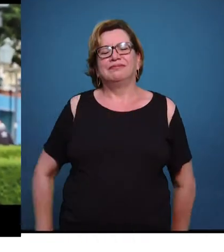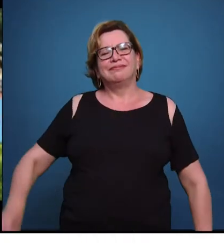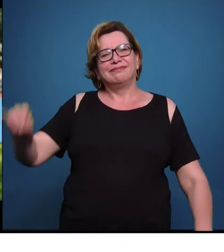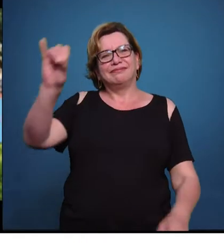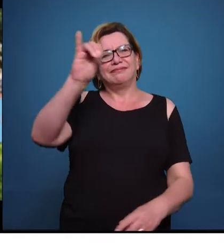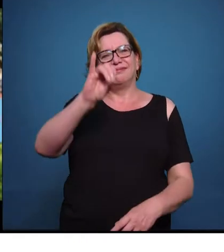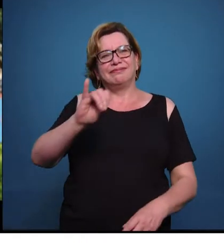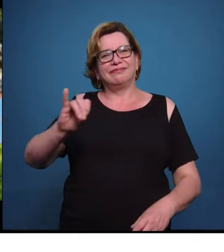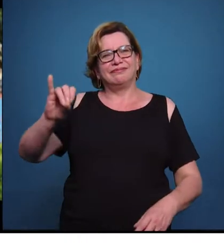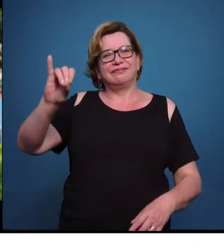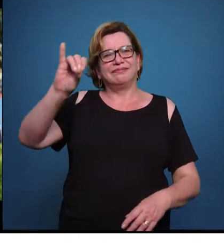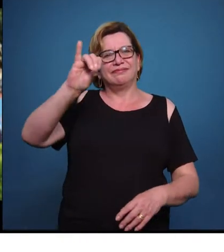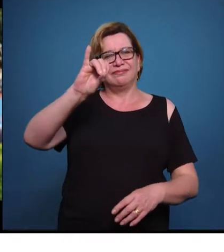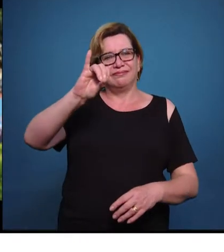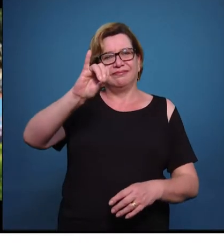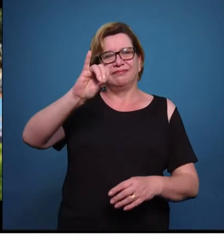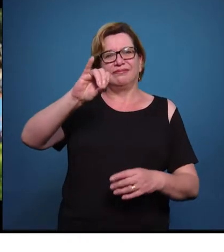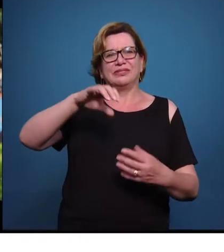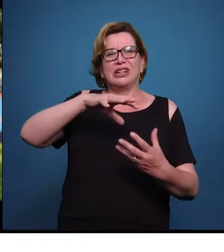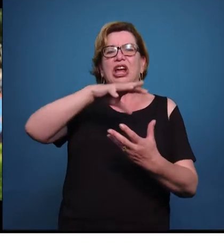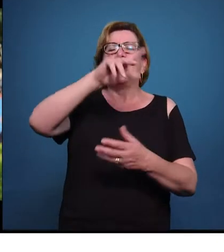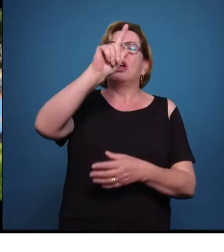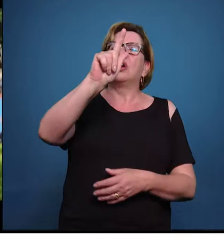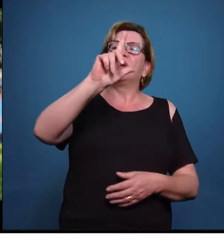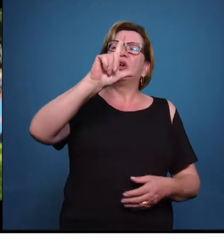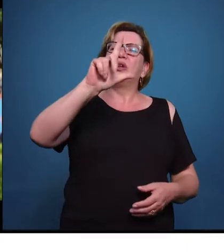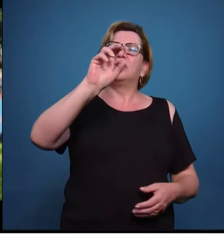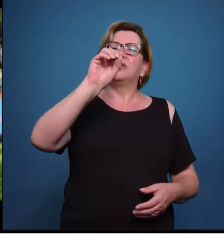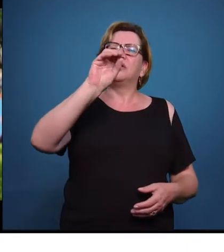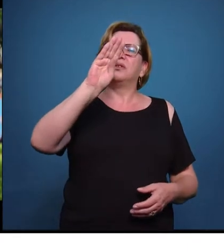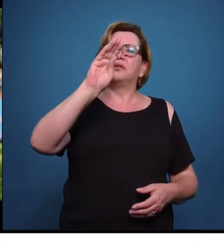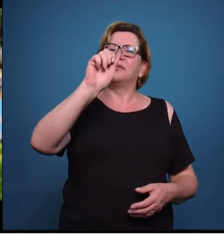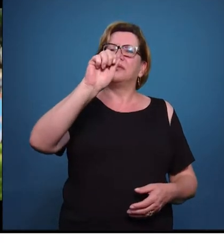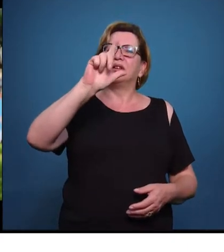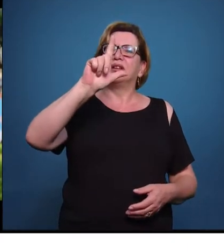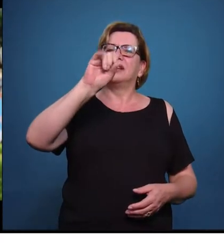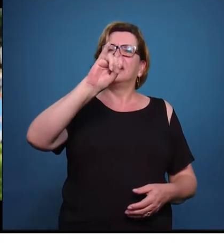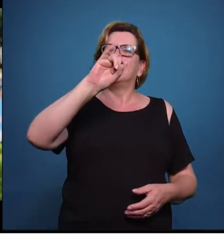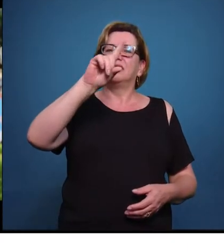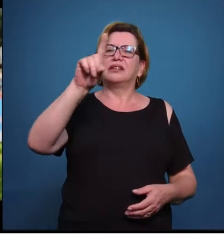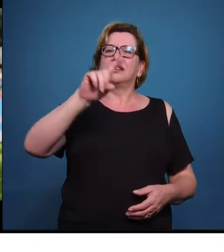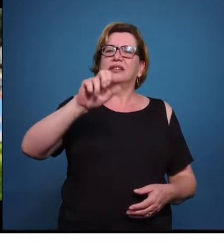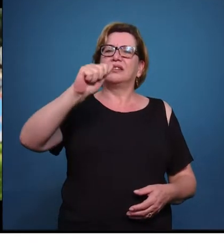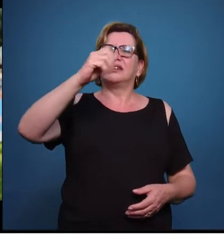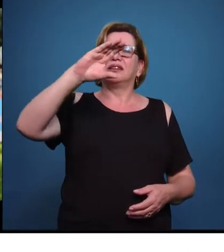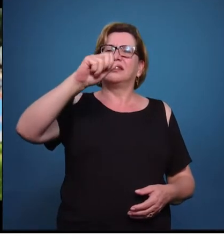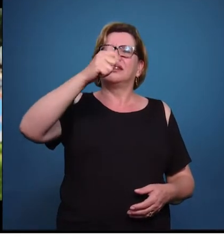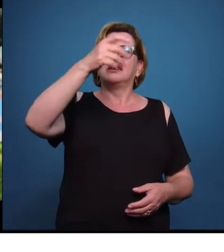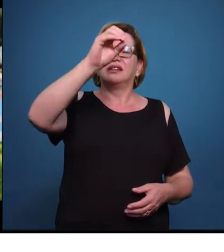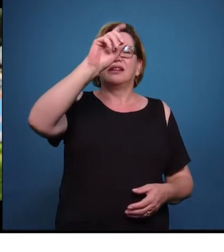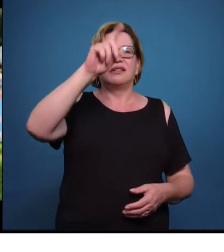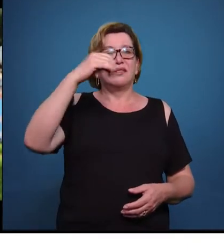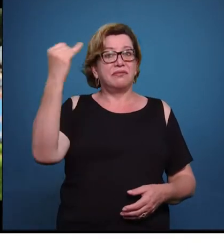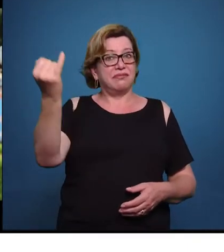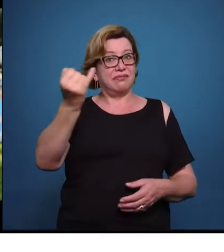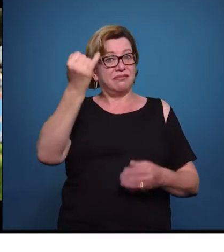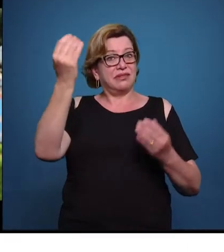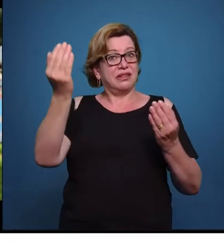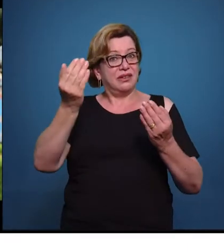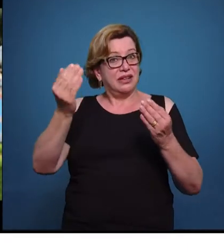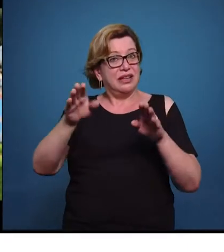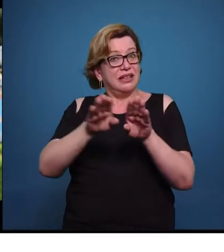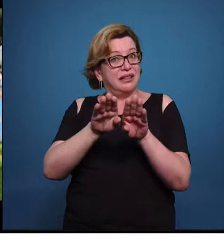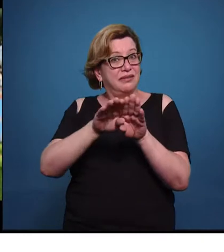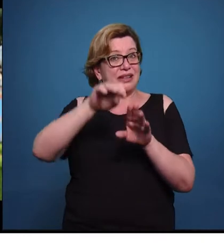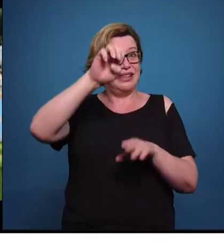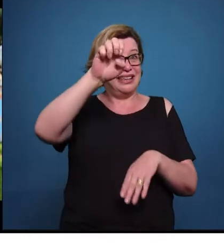Olá! A globalização é um dos fenômenos mais interessantes do nosso tempo. A era digital é outro. Essa sensação